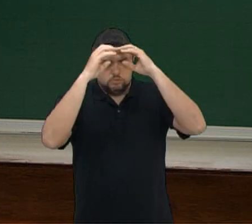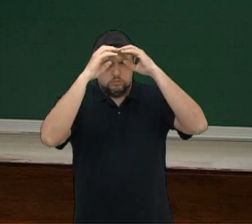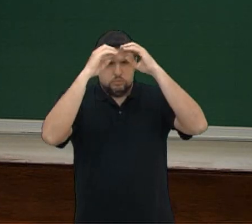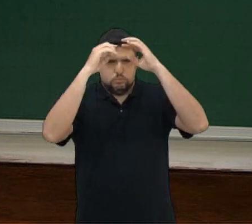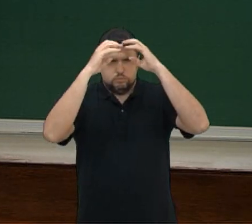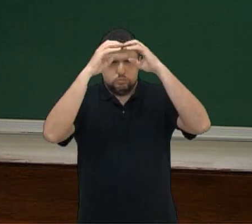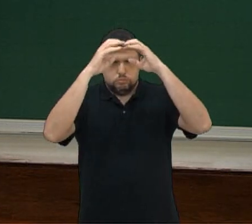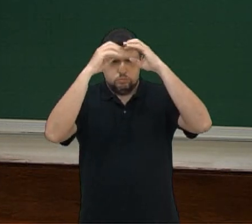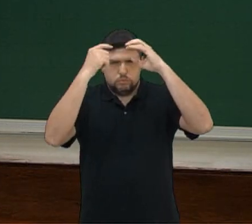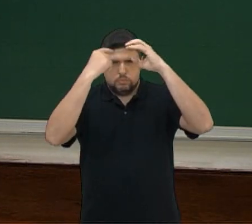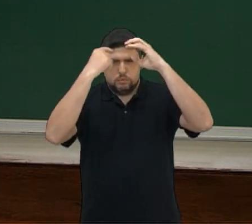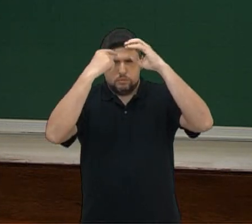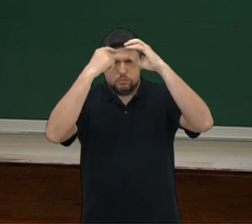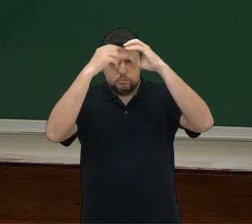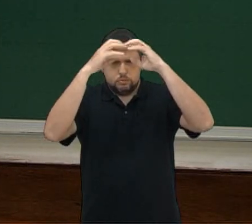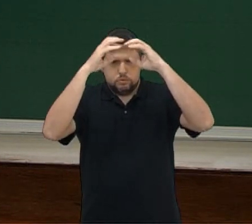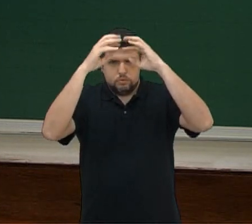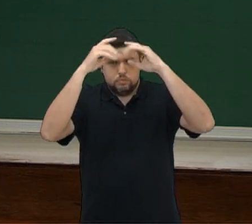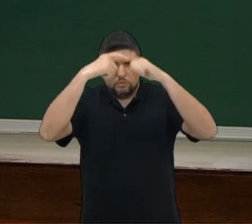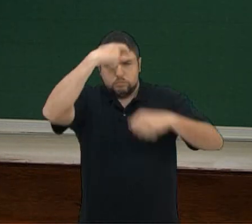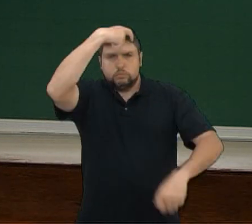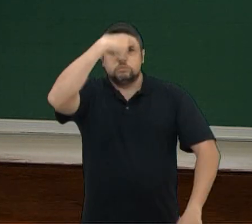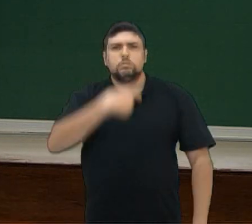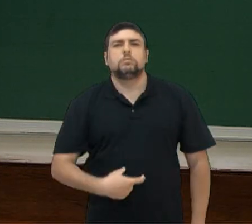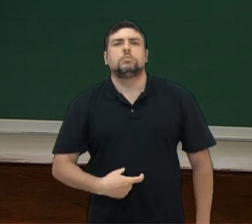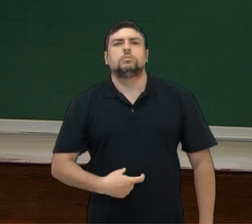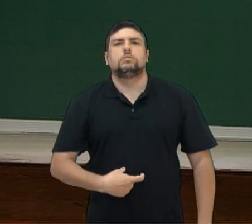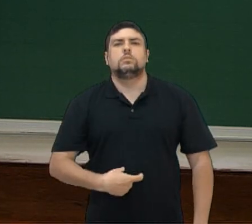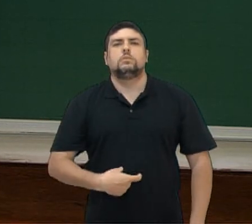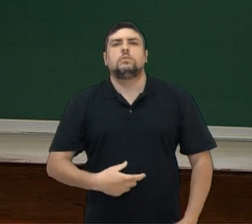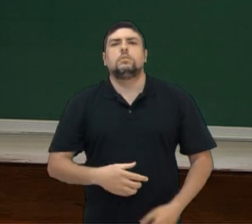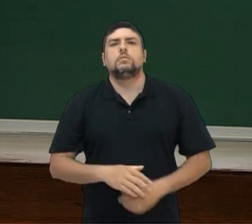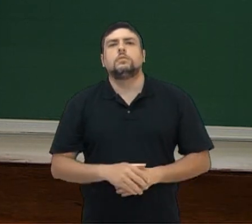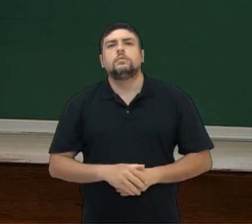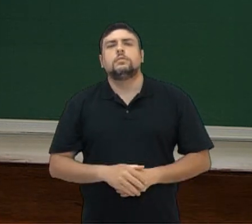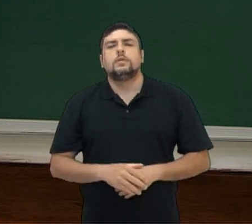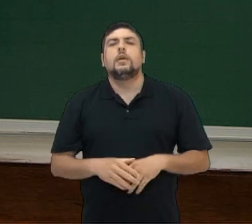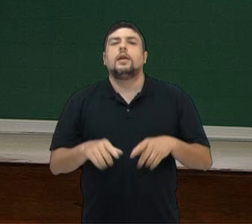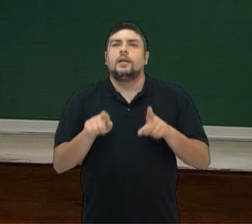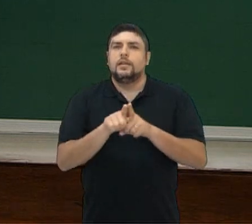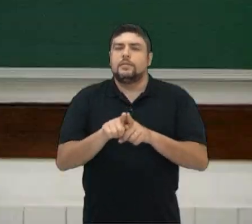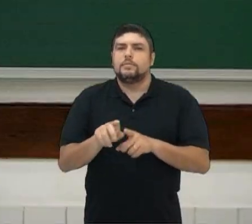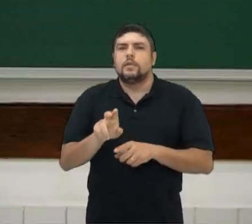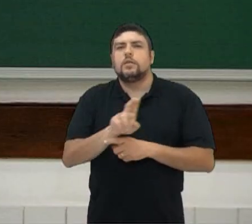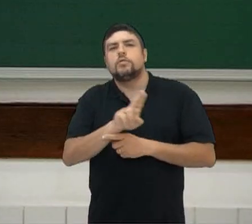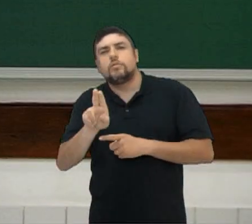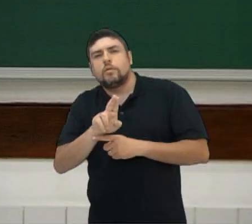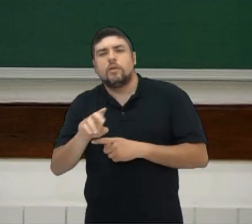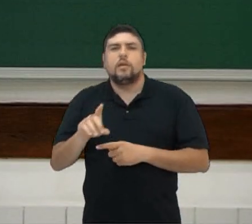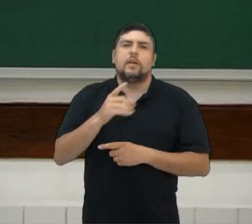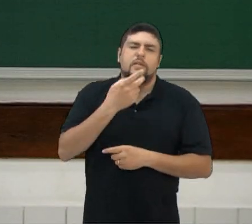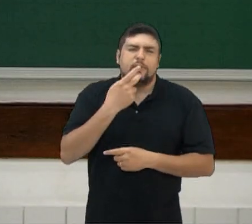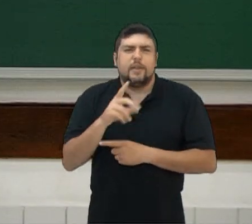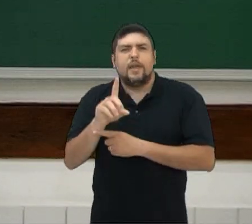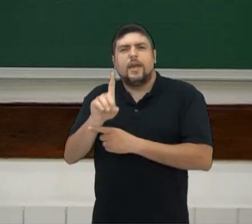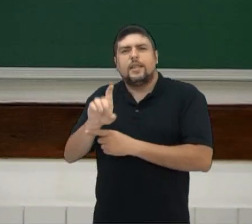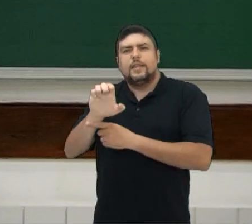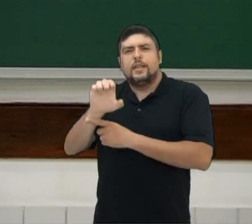né? E, além disso, né, esse nome, as pessoas sempre fazem trocadilho com